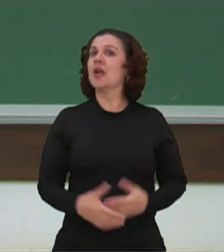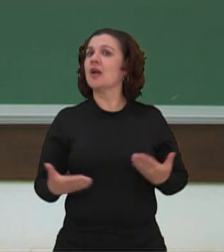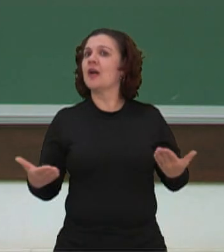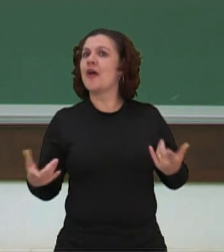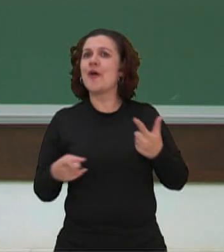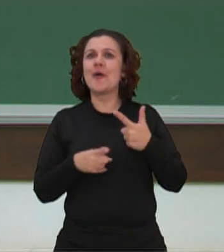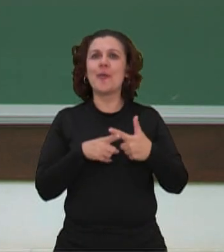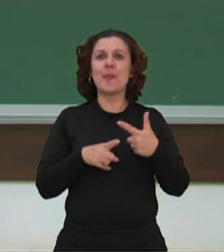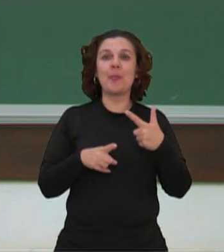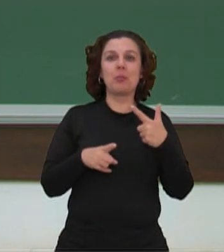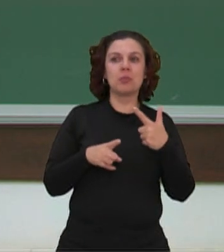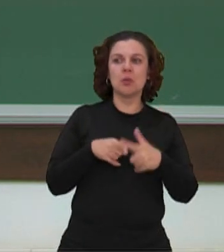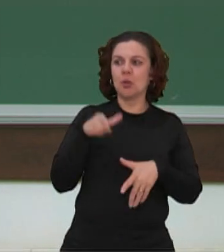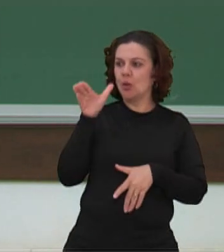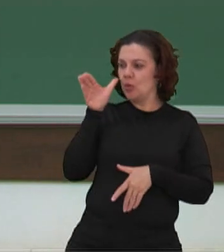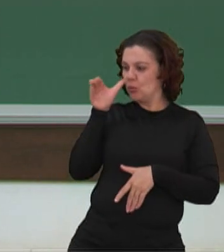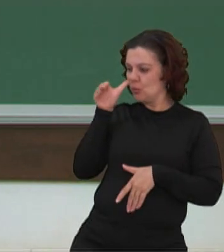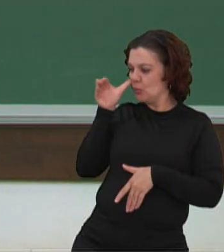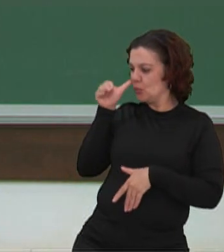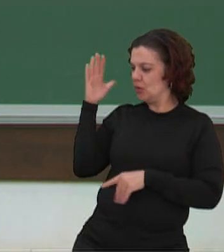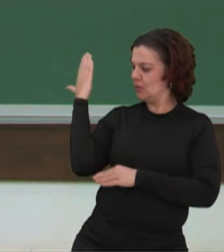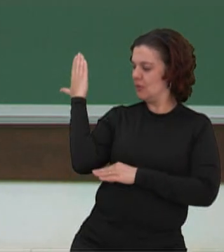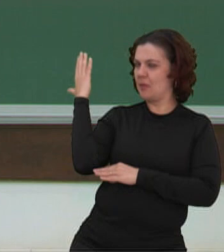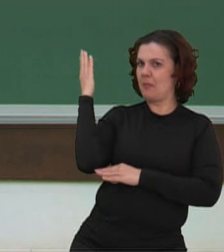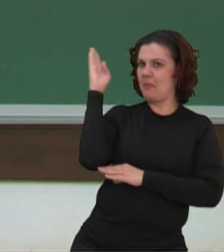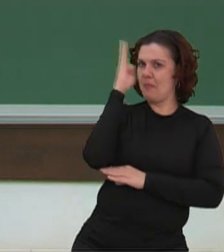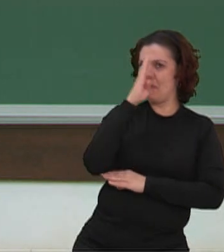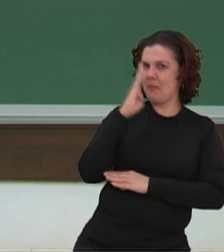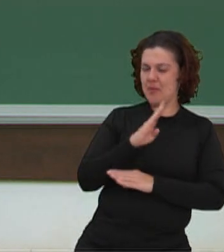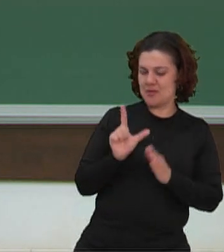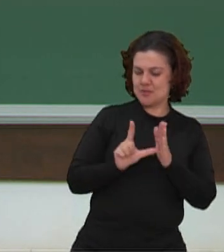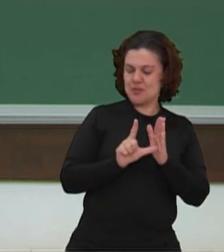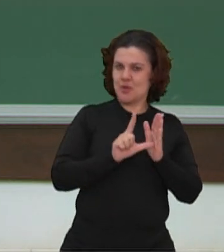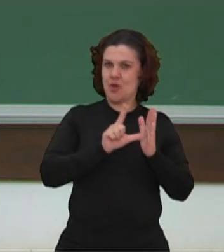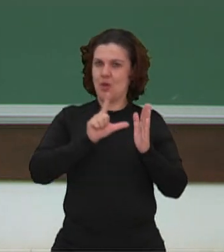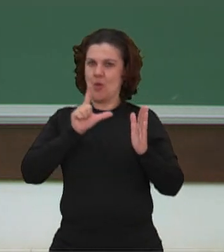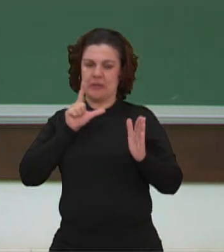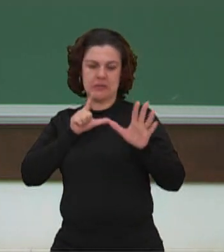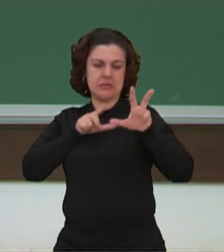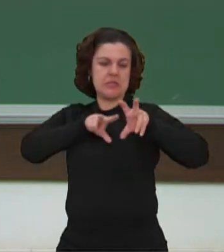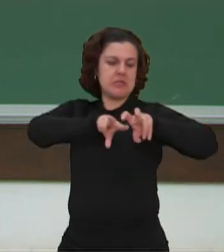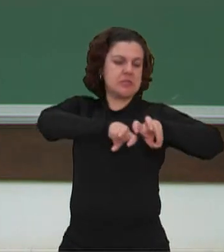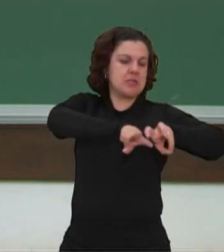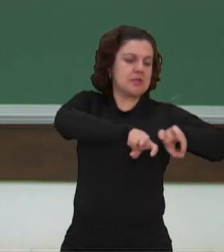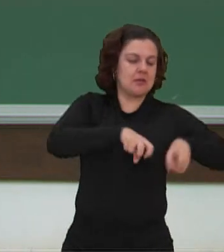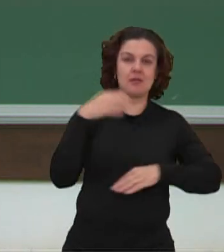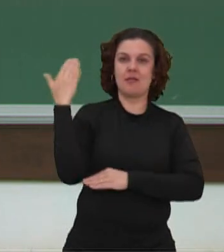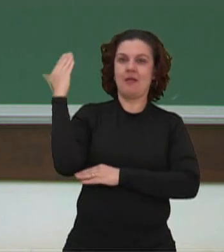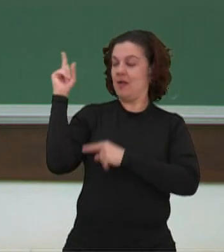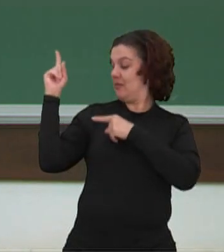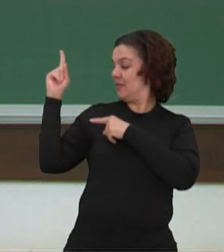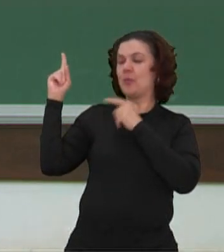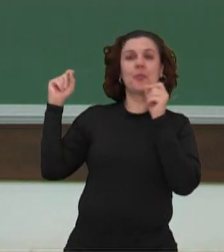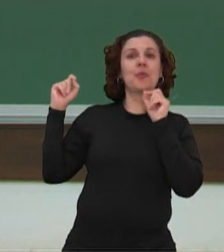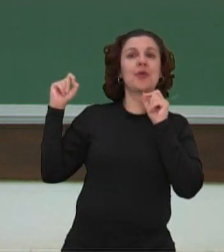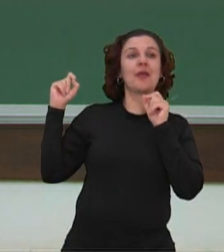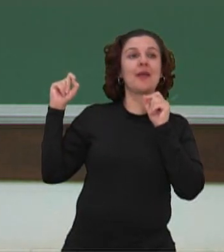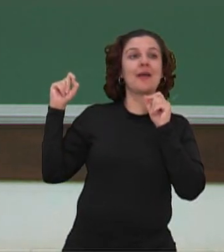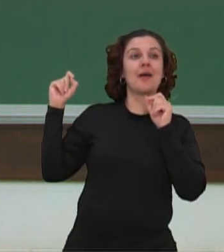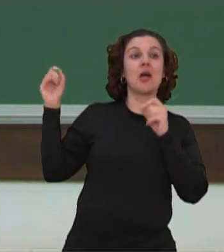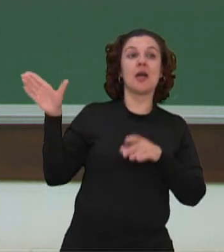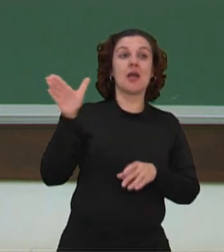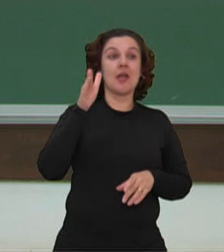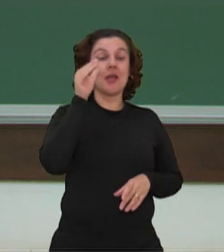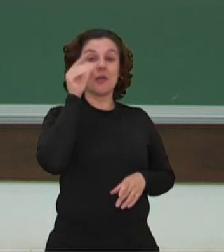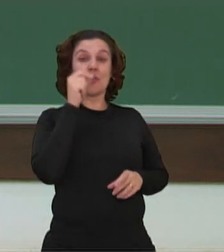Por que tanto interesse nesse Brasil pré-colonial na extração do pau-brasil? O interesse se